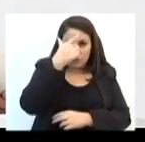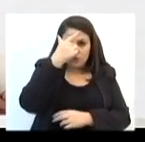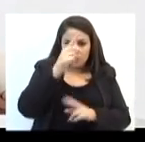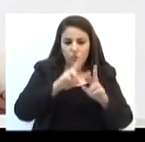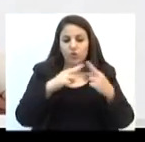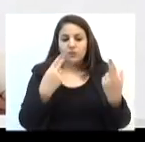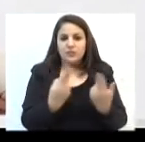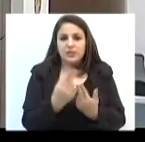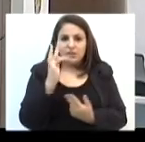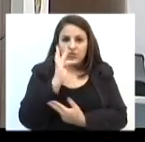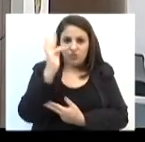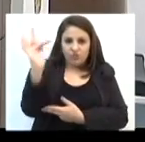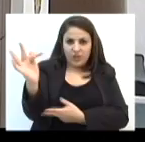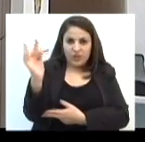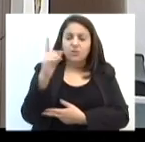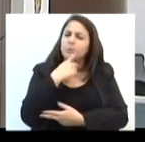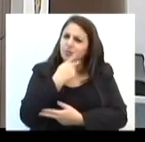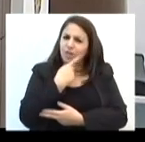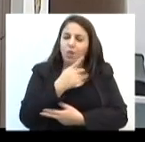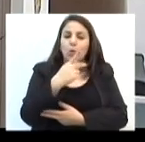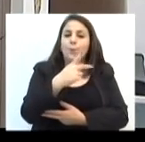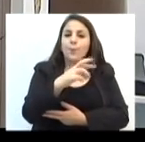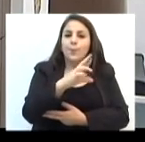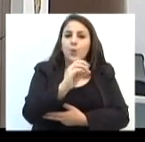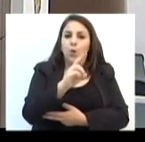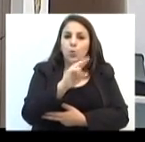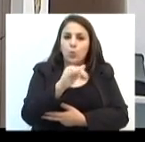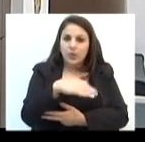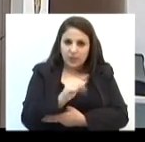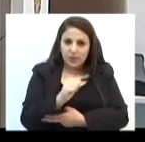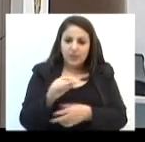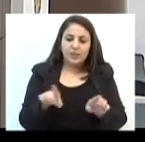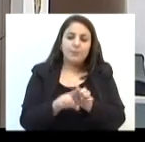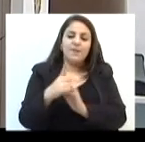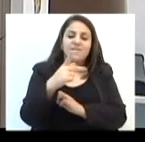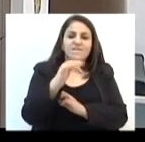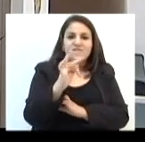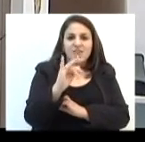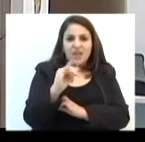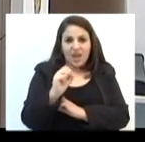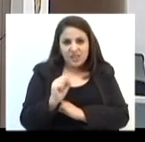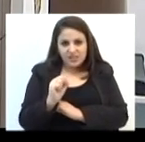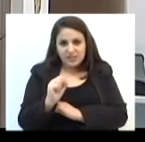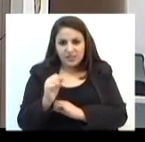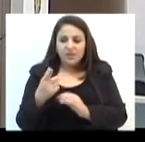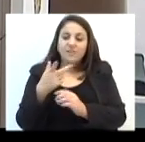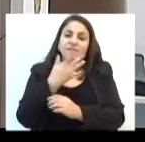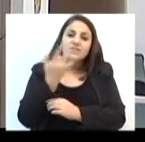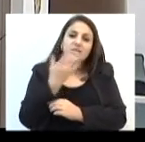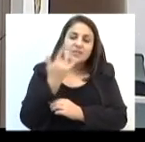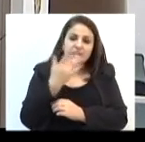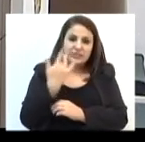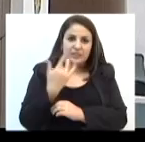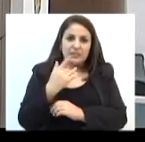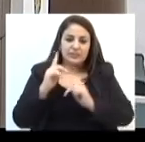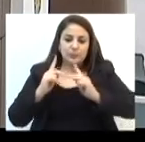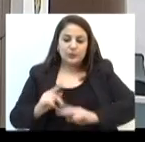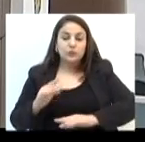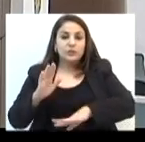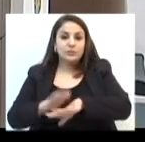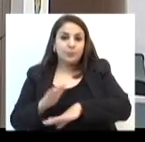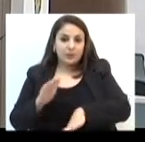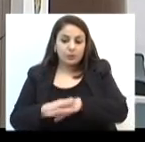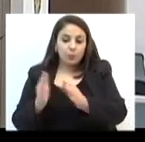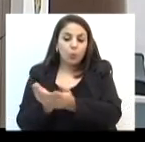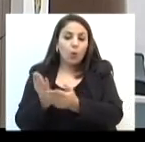universidades federais. Ele mencionou ainda o ProUni e o FIES, que facilitam o acesso da população mais carente ao